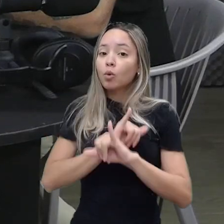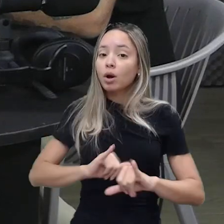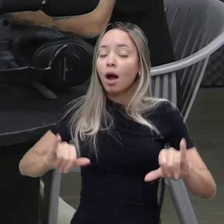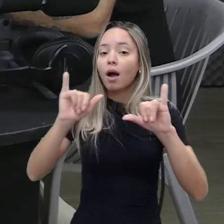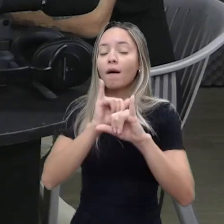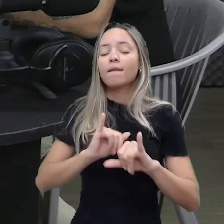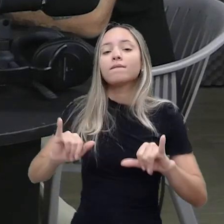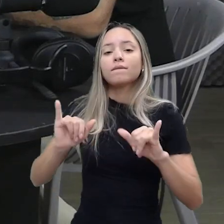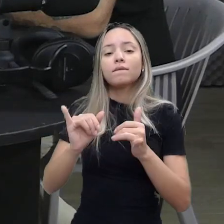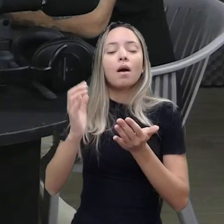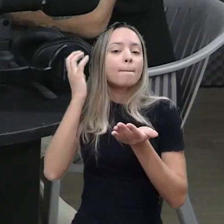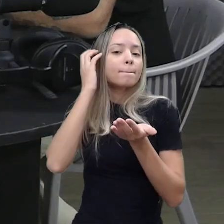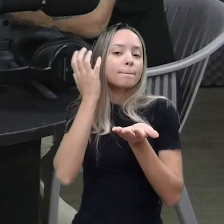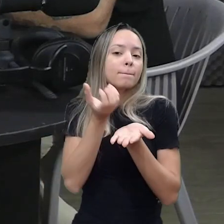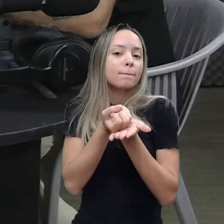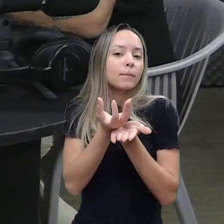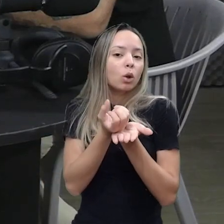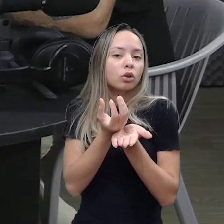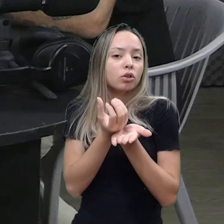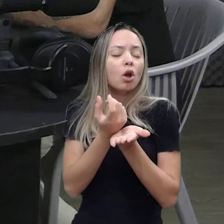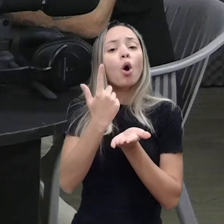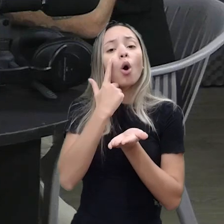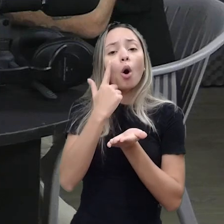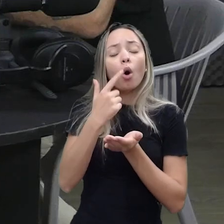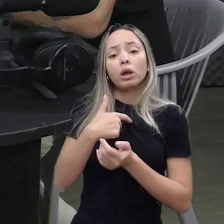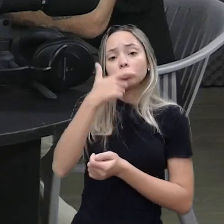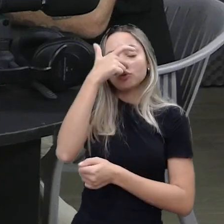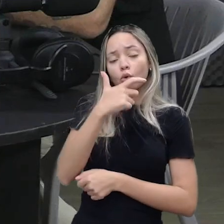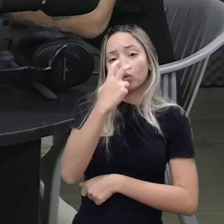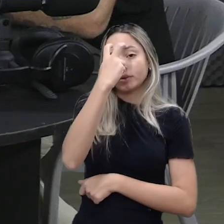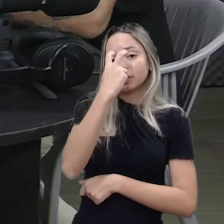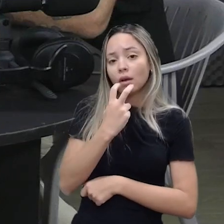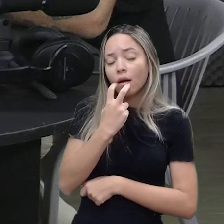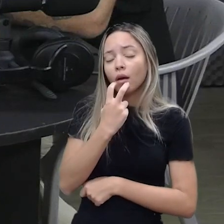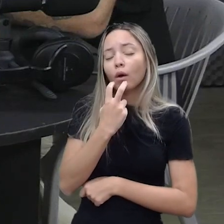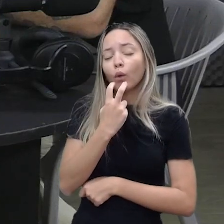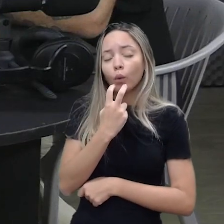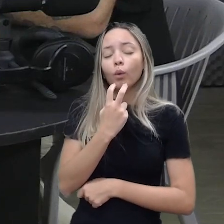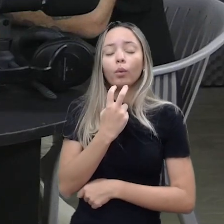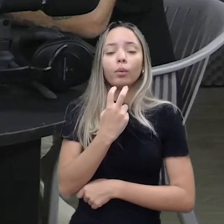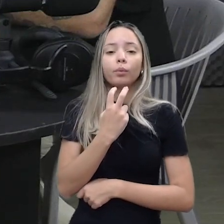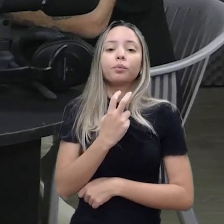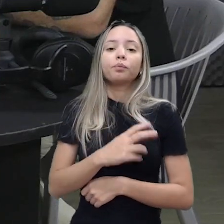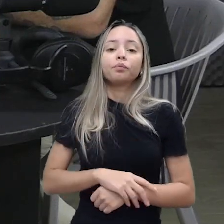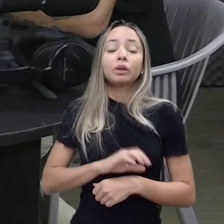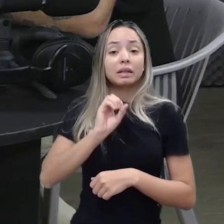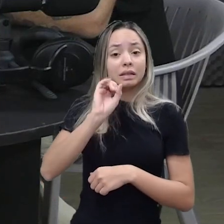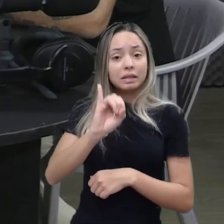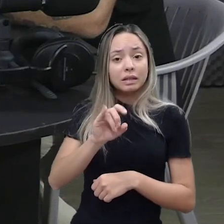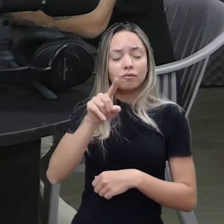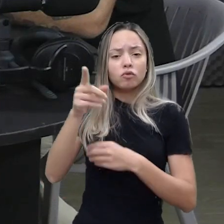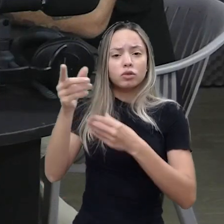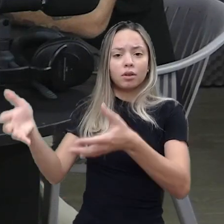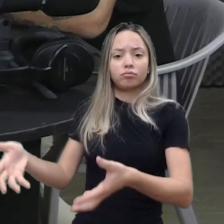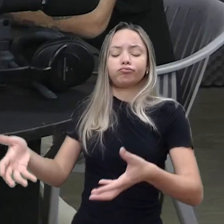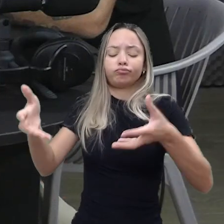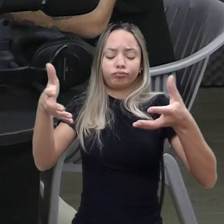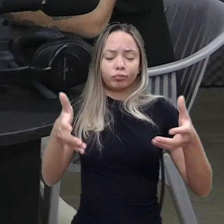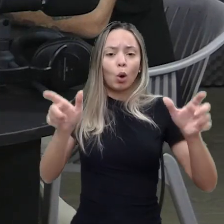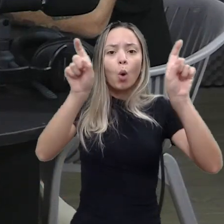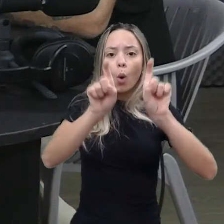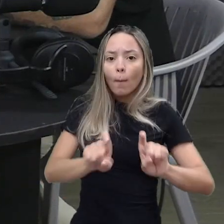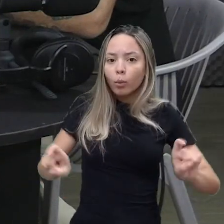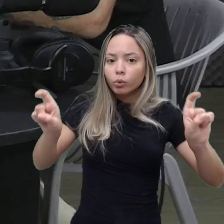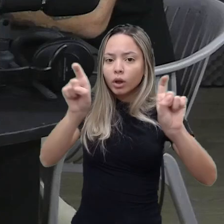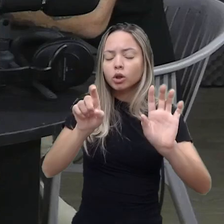podcast, que ele dizia, olha, eu sou uma pessoa cega, tá? E se você me der um computador, só para a gente